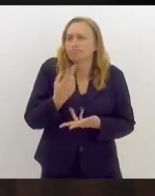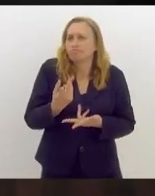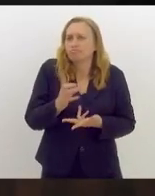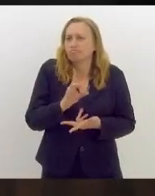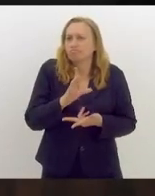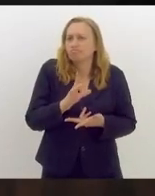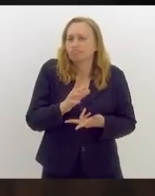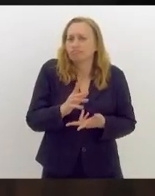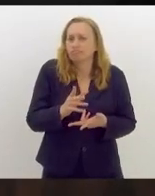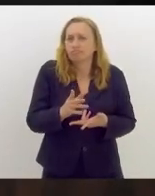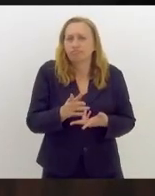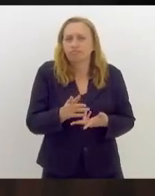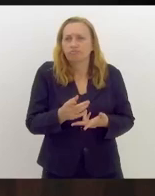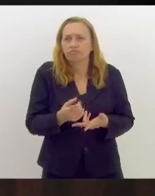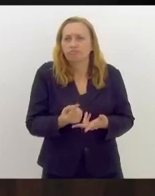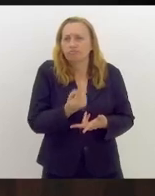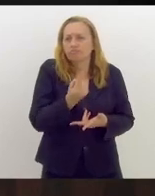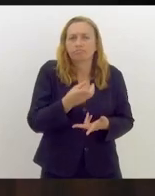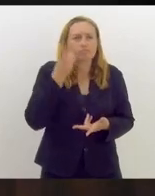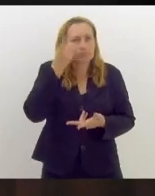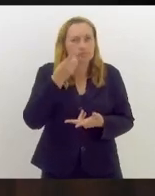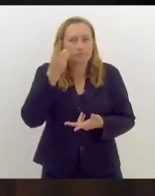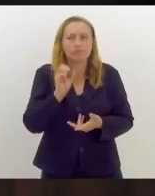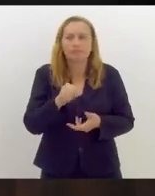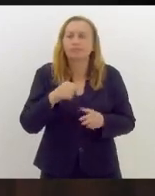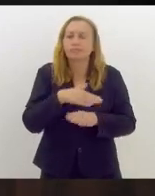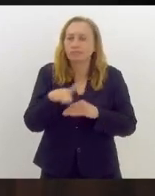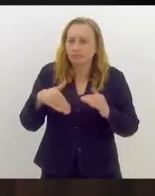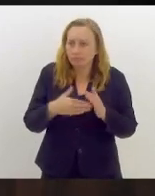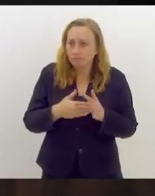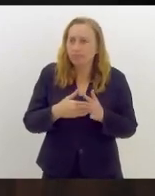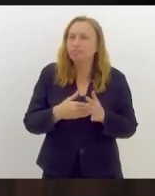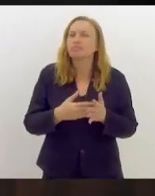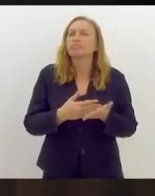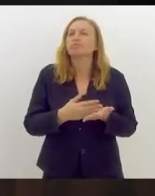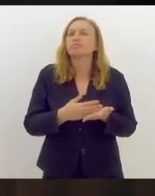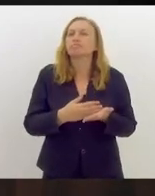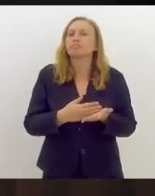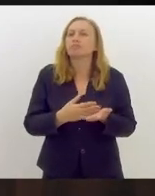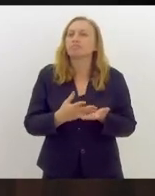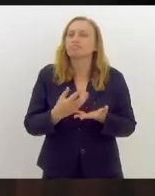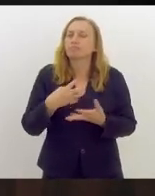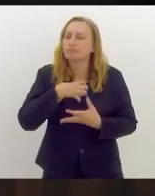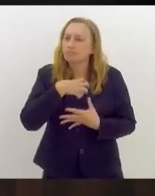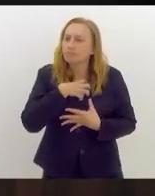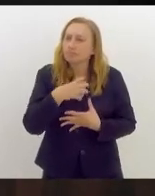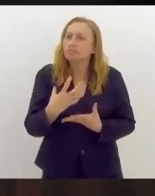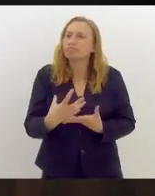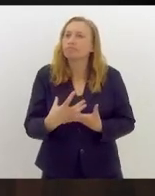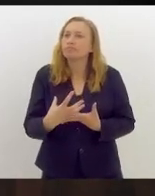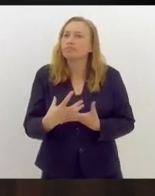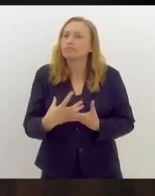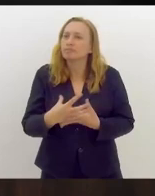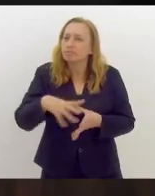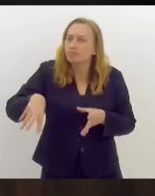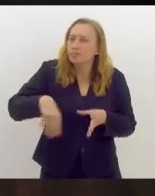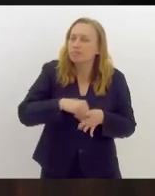projeto da deputada tia Ju e sim como do Parlamento de todos aqueles que se sentirem aí